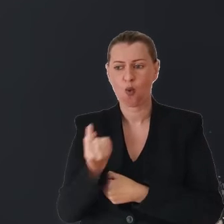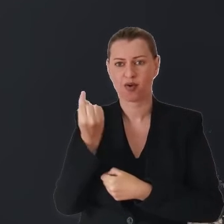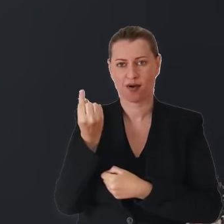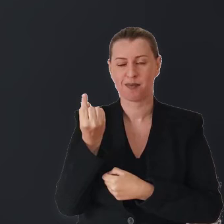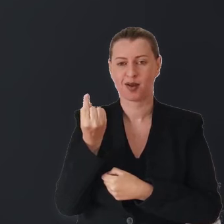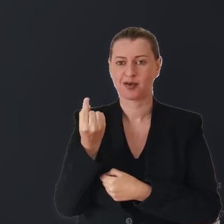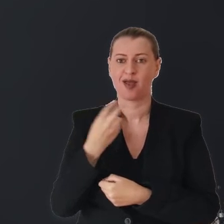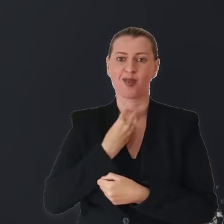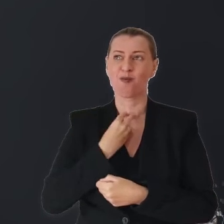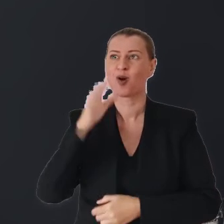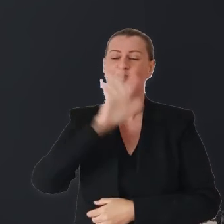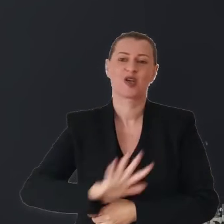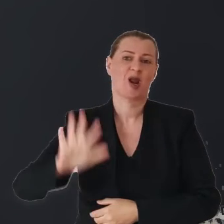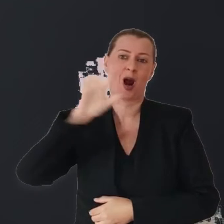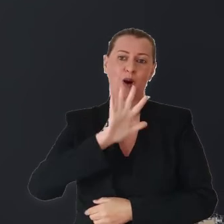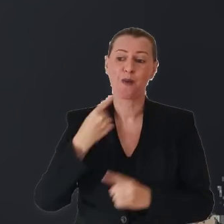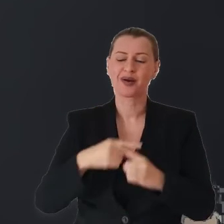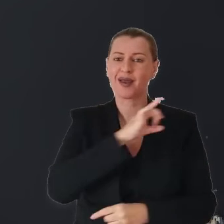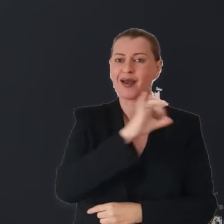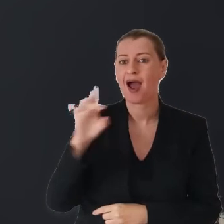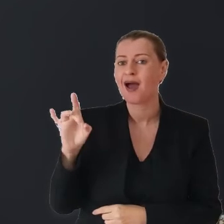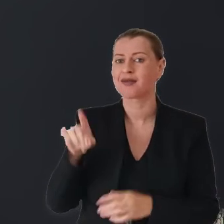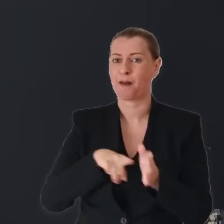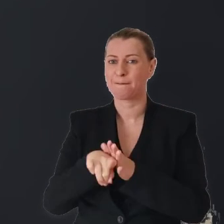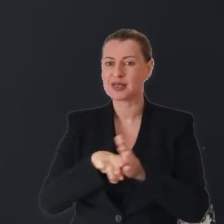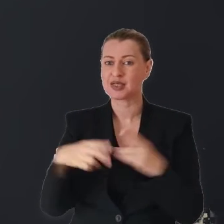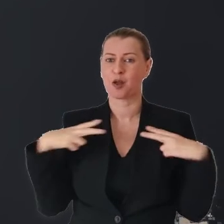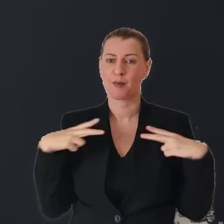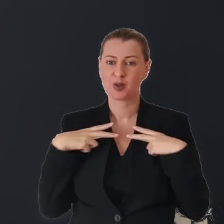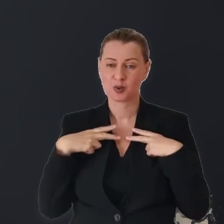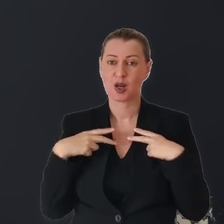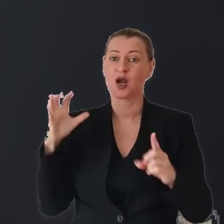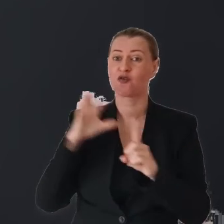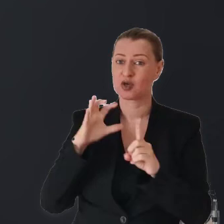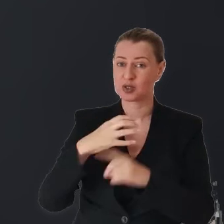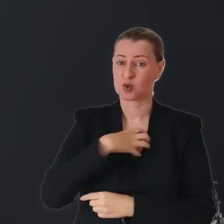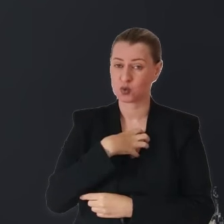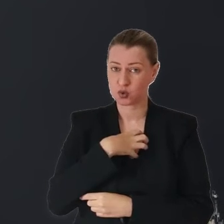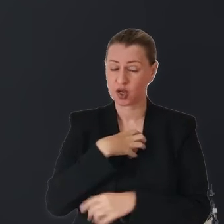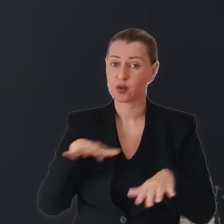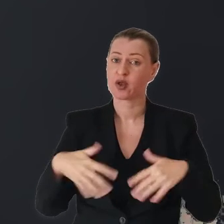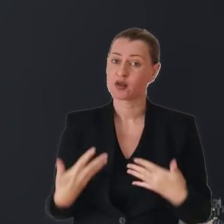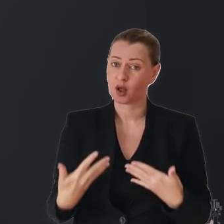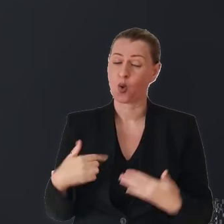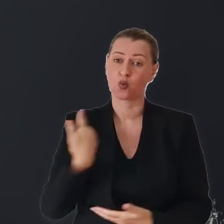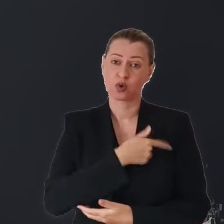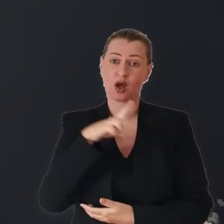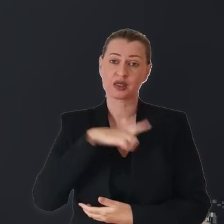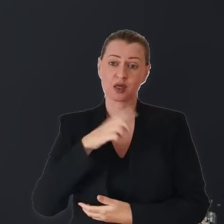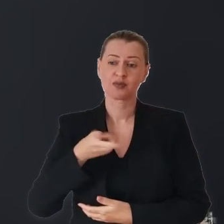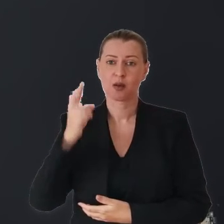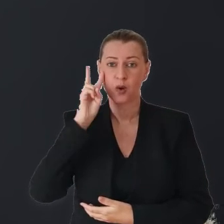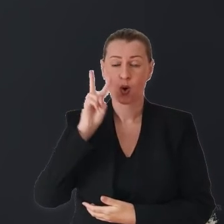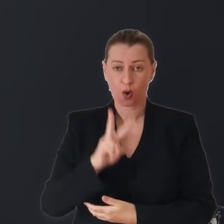unicamente, assim, não tem como generalizar muita coisa, porque cada pesquisa vai ter a sua particularidade e vai influenciar de certa forma. Então, a gente tem que